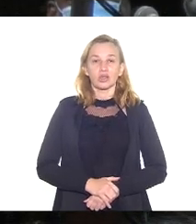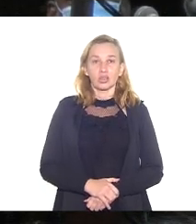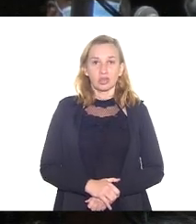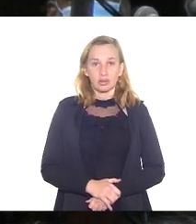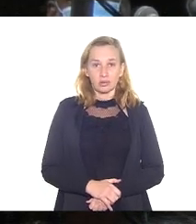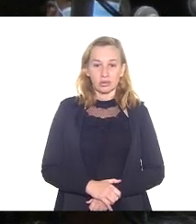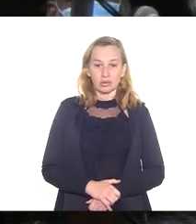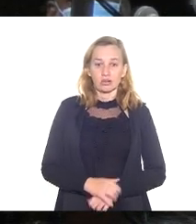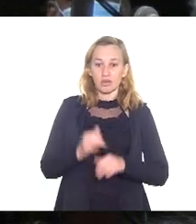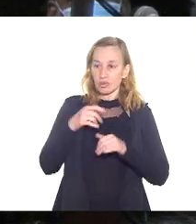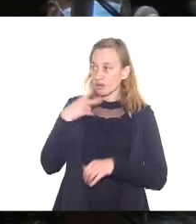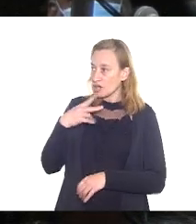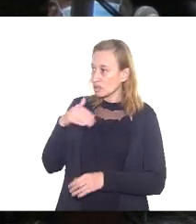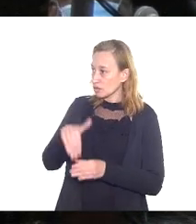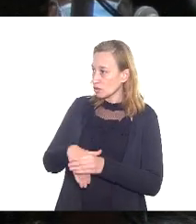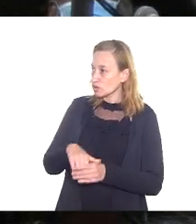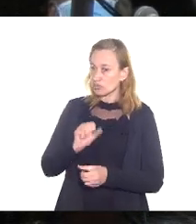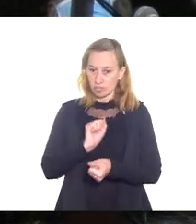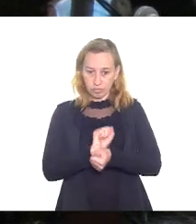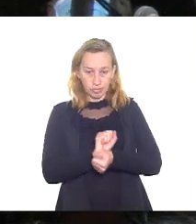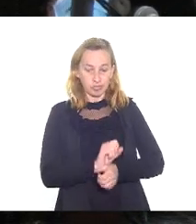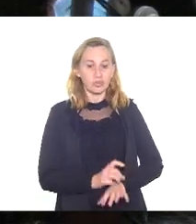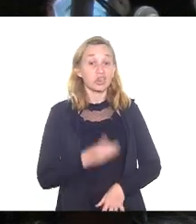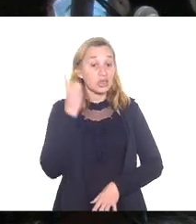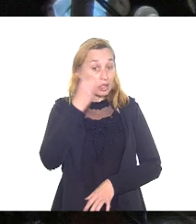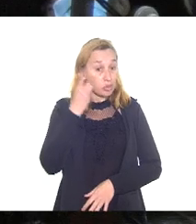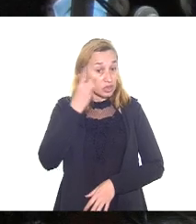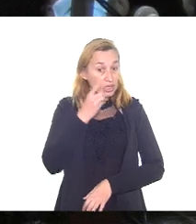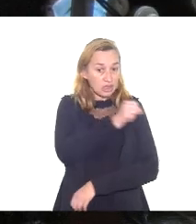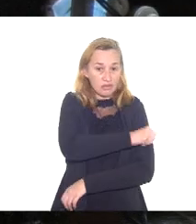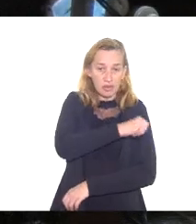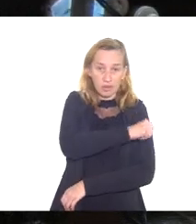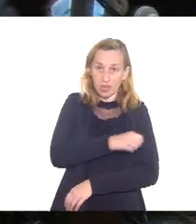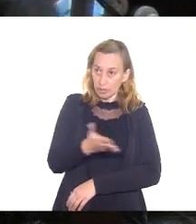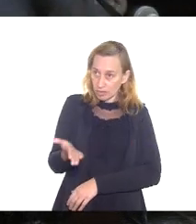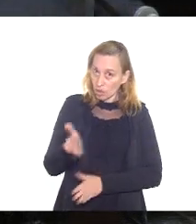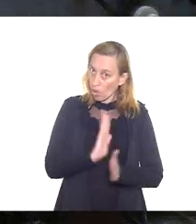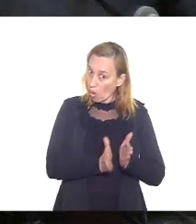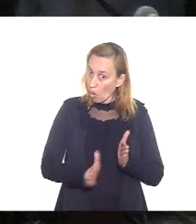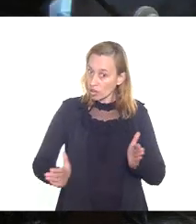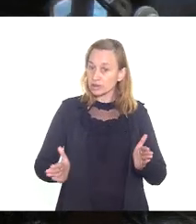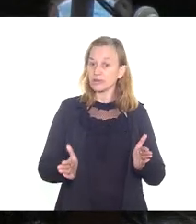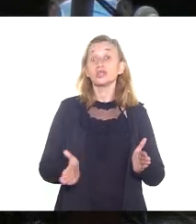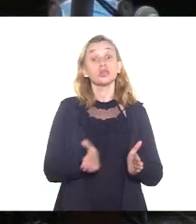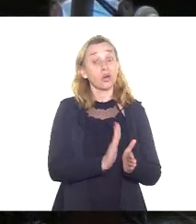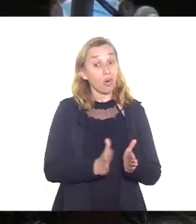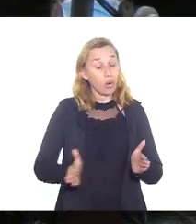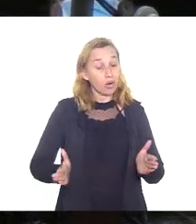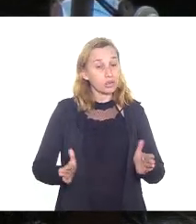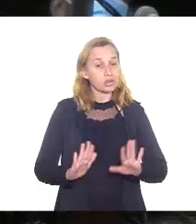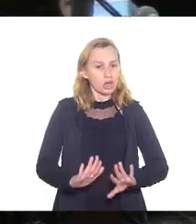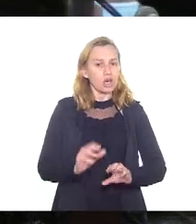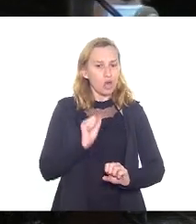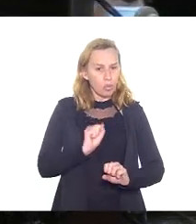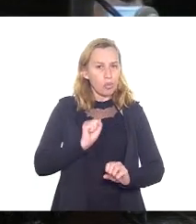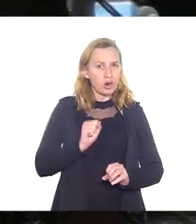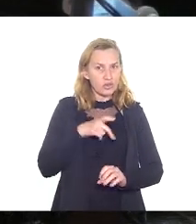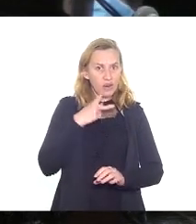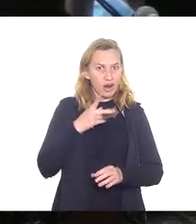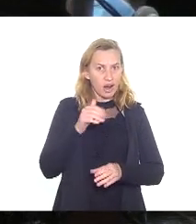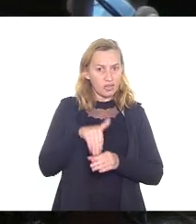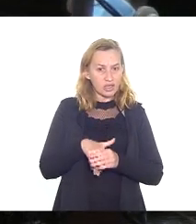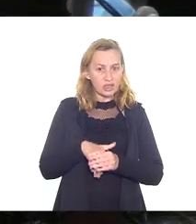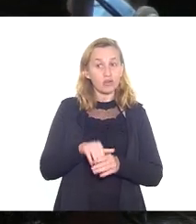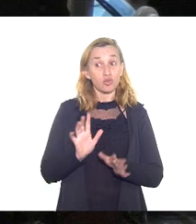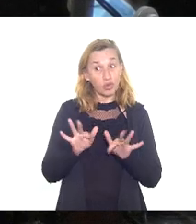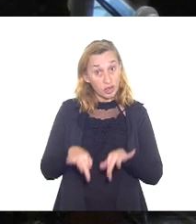autógrafo. Declaração. Já, já. Deputada enfermeira, declaração, por favor, presidente. Questão de ordem. Vai declarar, presidente. Eu posso fazer a declaração ao final, depois.